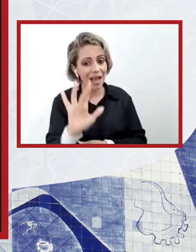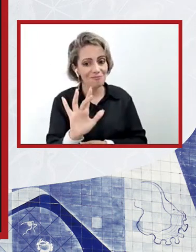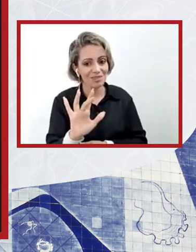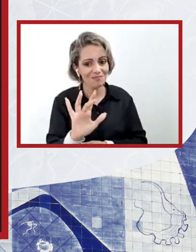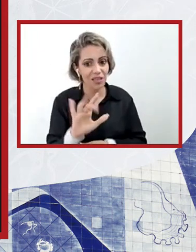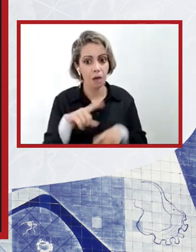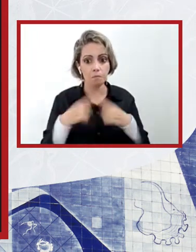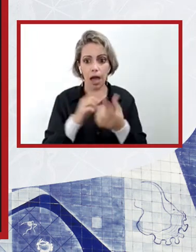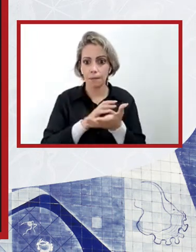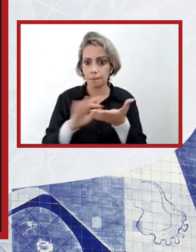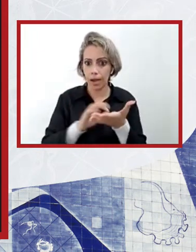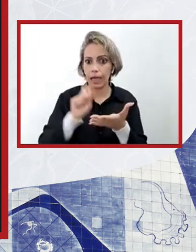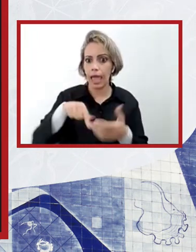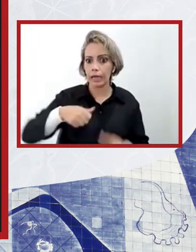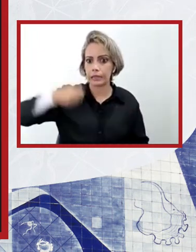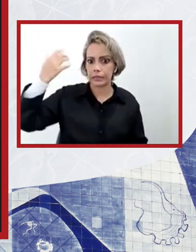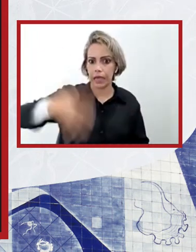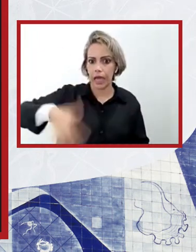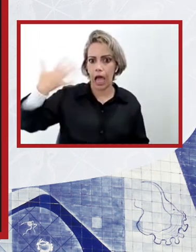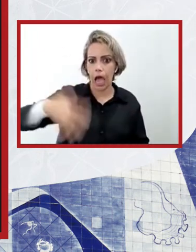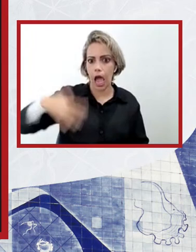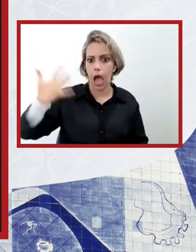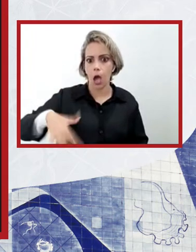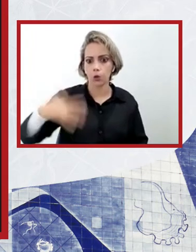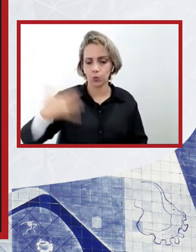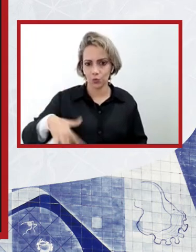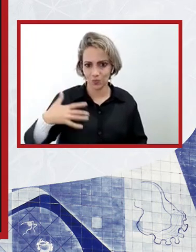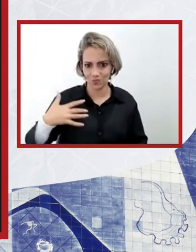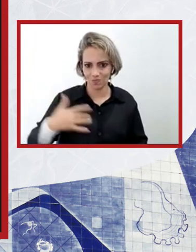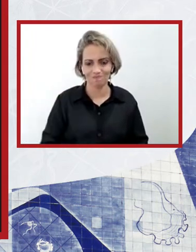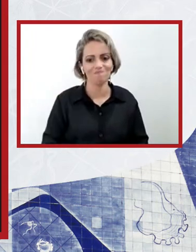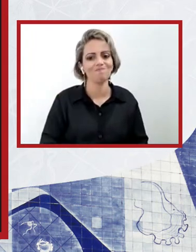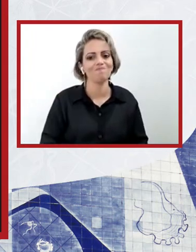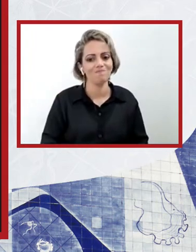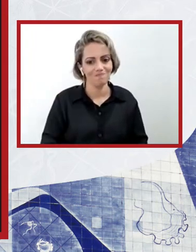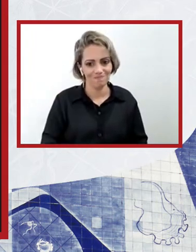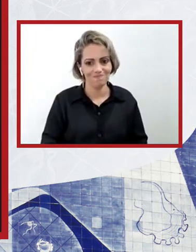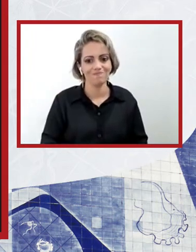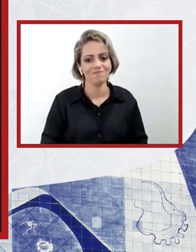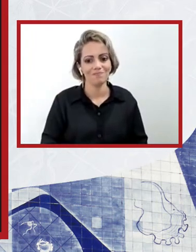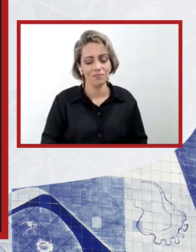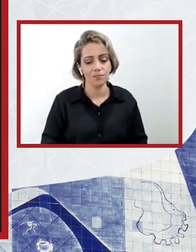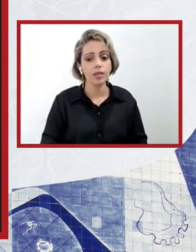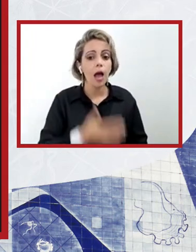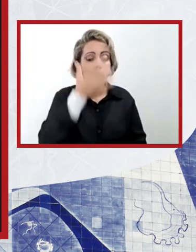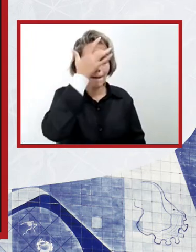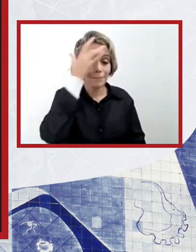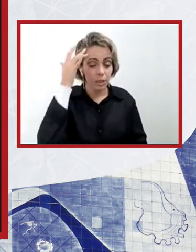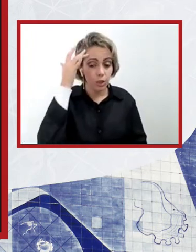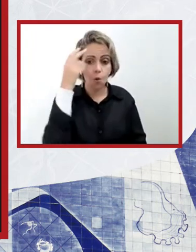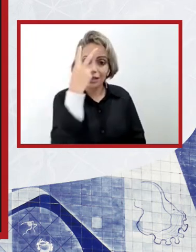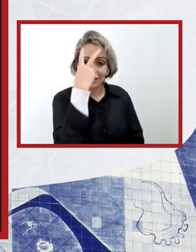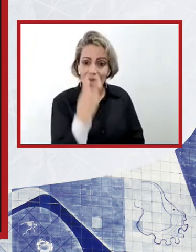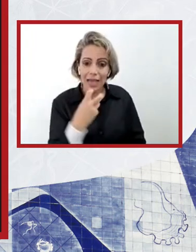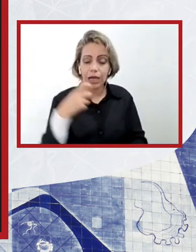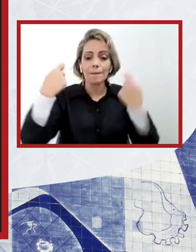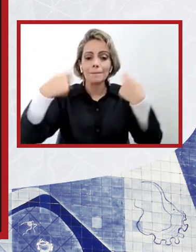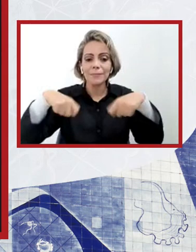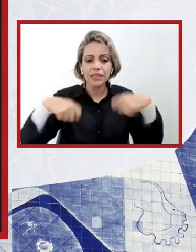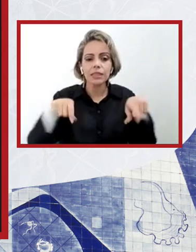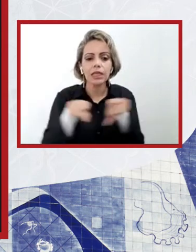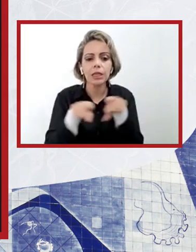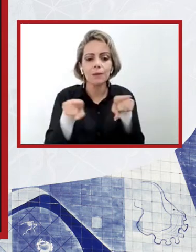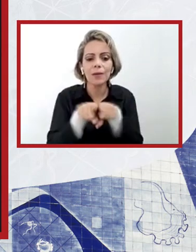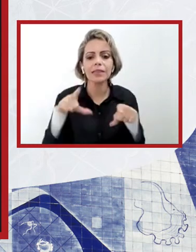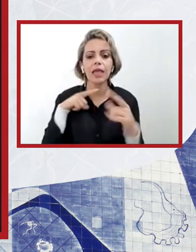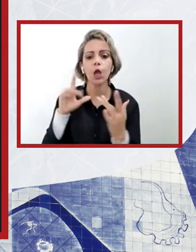quando for possível e quando for necessário. Bom, as pessoas cegas precisam aprender a manipular gráficos, especialmente